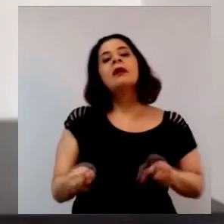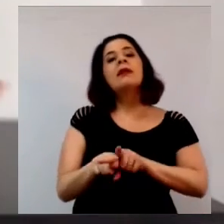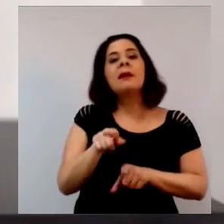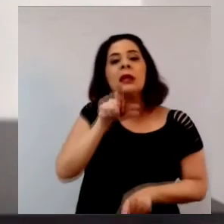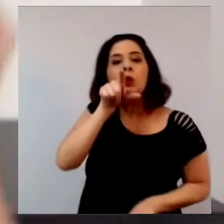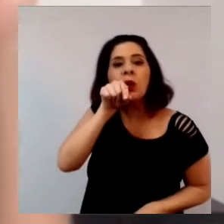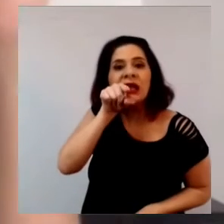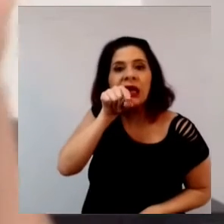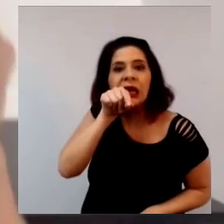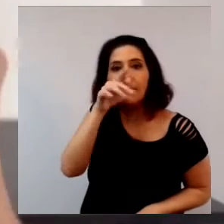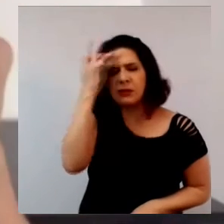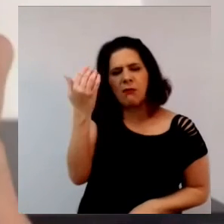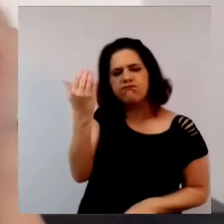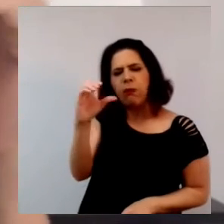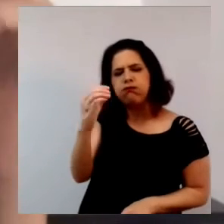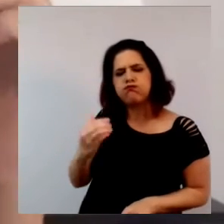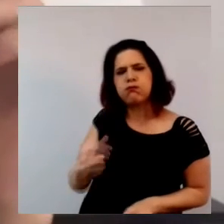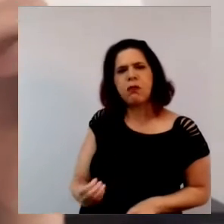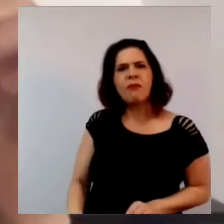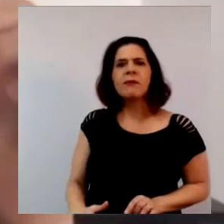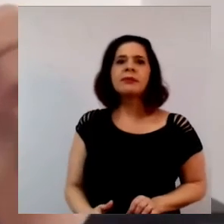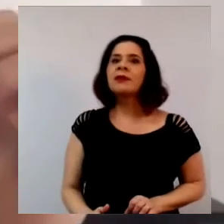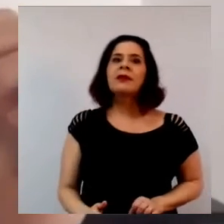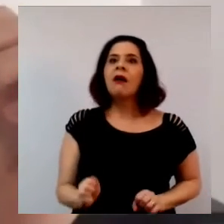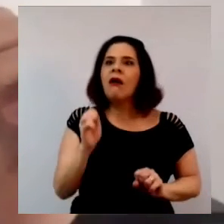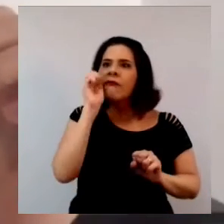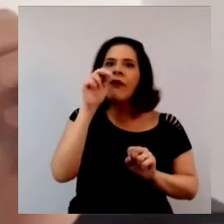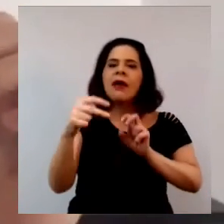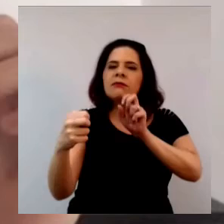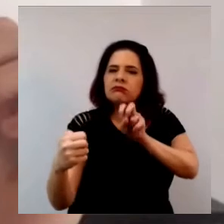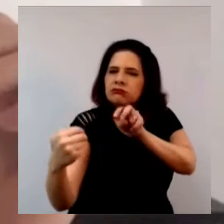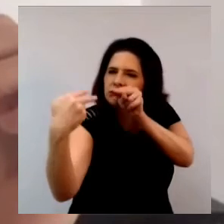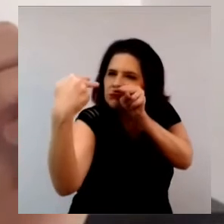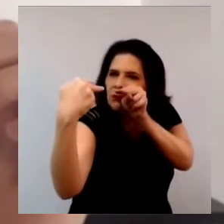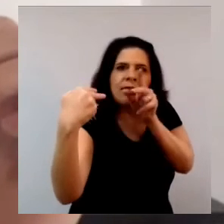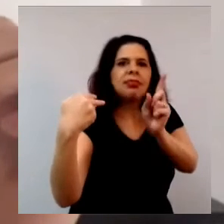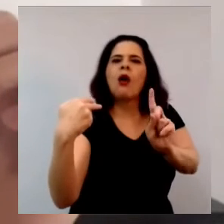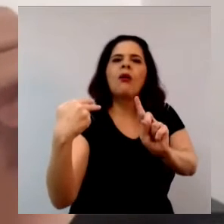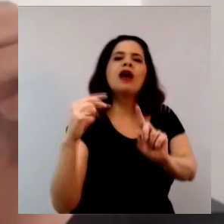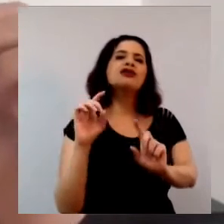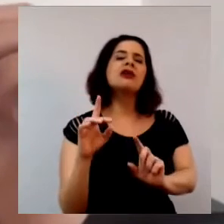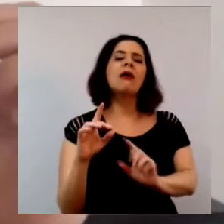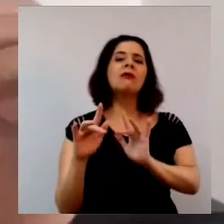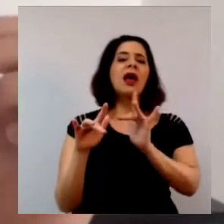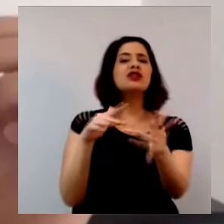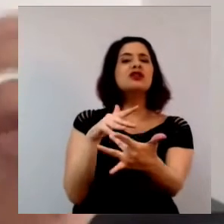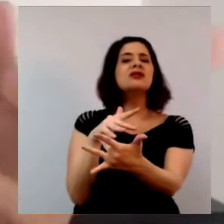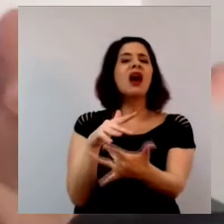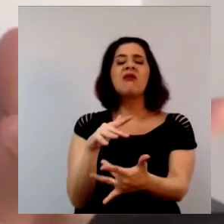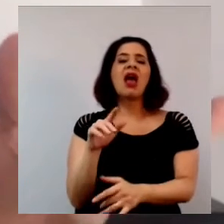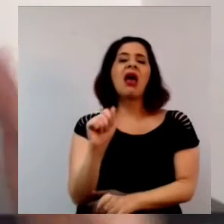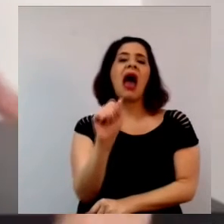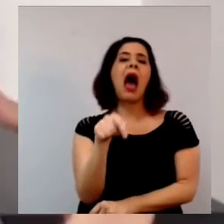gente vê as pessoas como arrobas, e é muito mais fácil você jogar coisas ali em cima. O que você faz com um lixo, né?